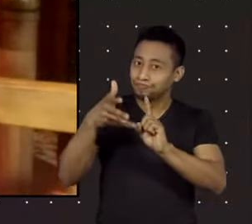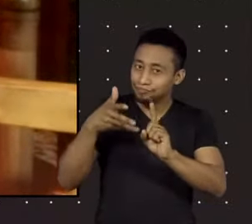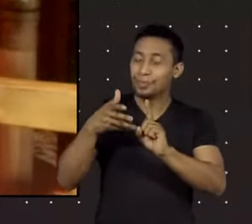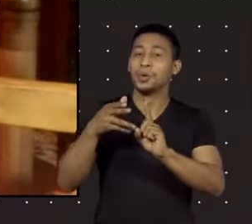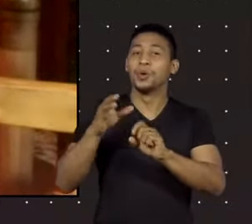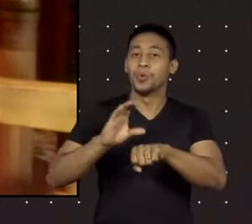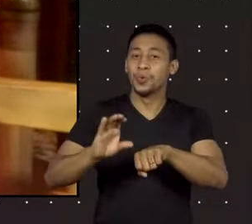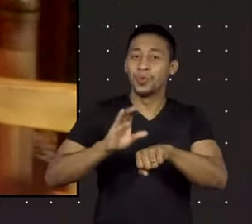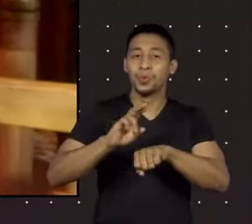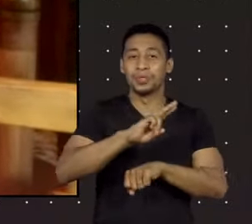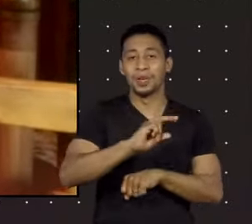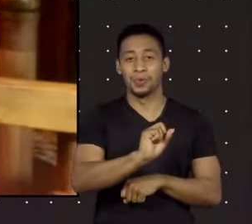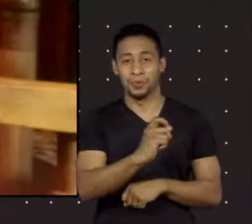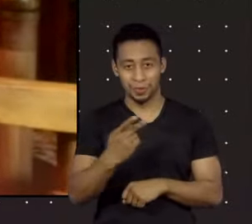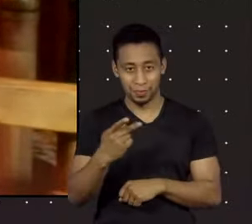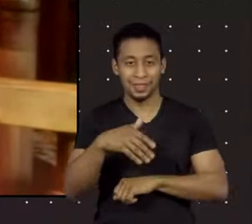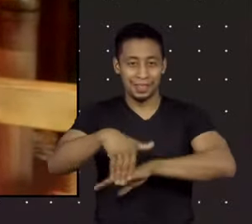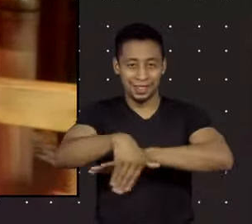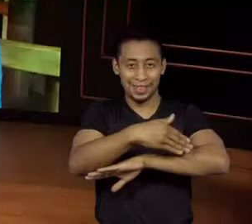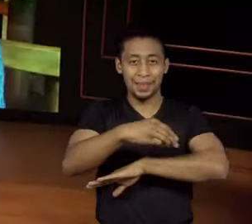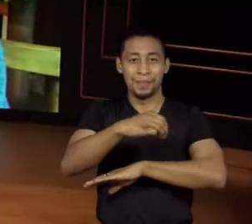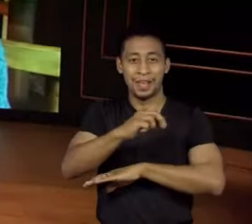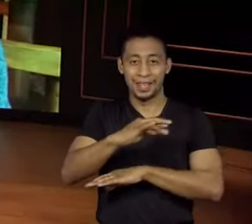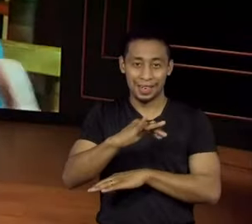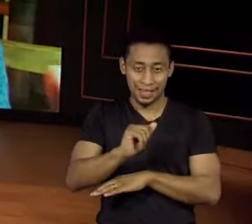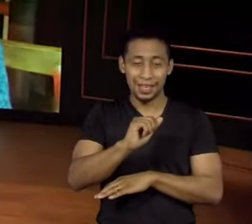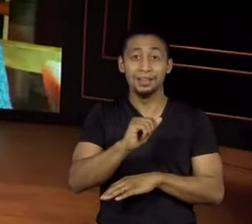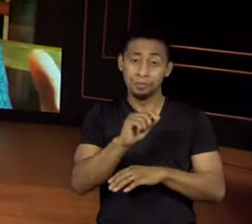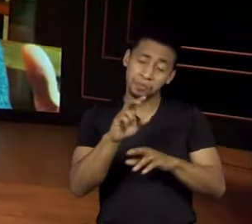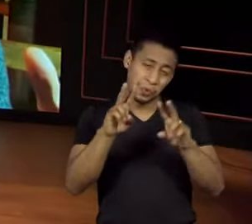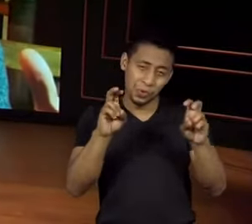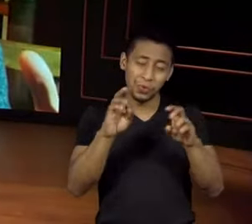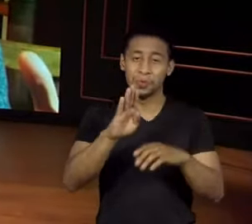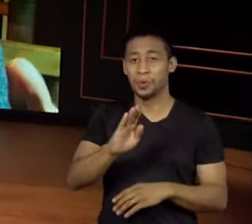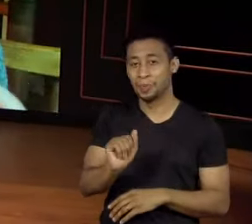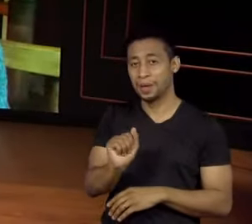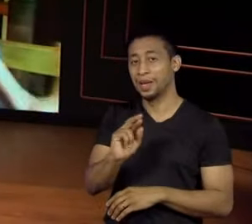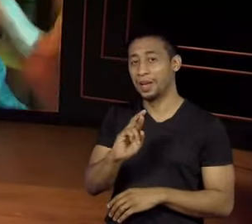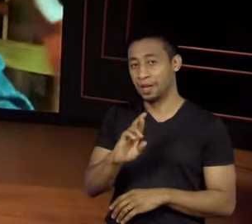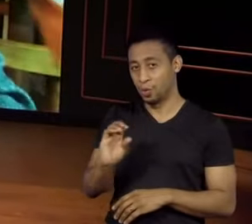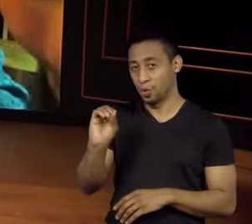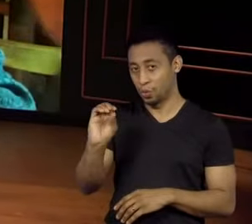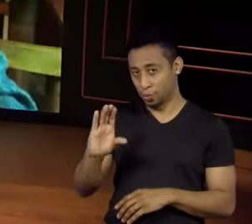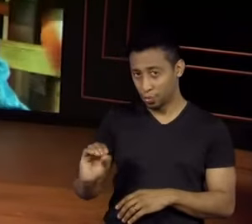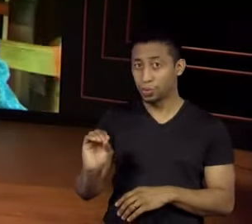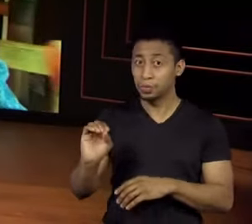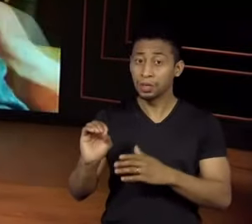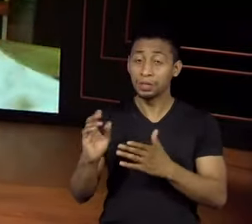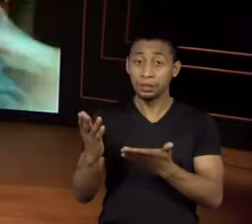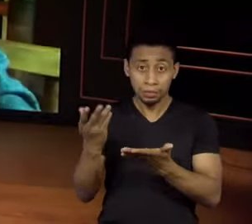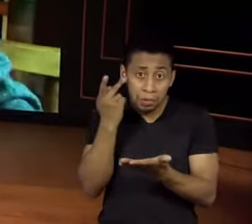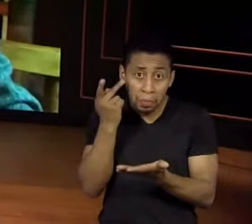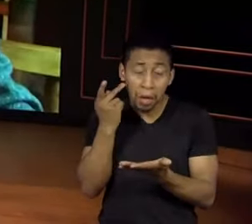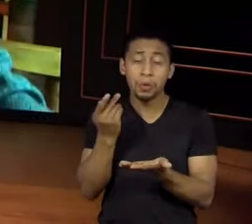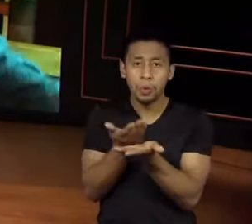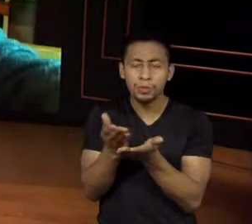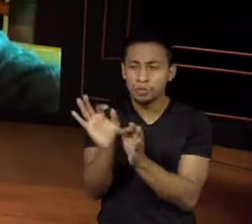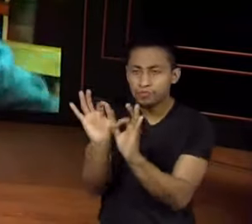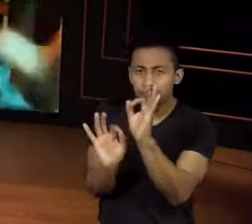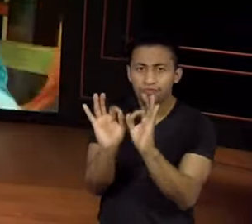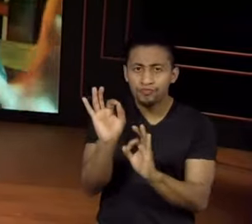ali na Maria Antônia, de música do Barroco Mineiro. E aí eu dei um grande concerto em São Paulo, no Teatro Municipal, onde nós pusemos essas partituras